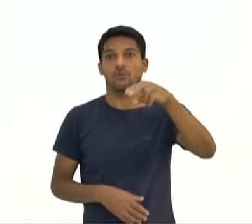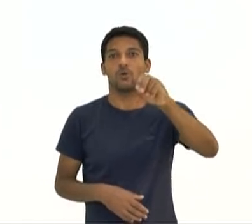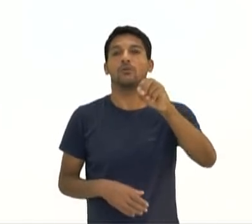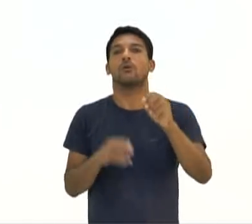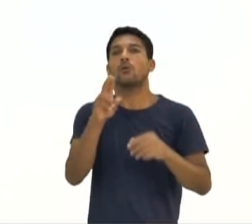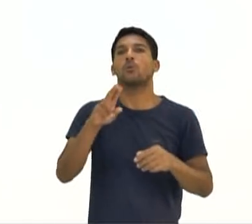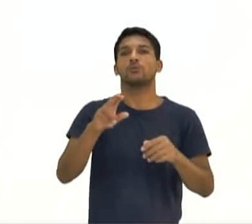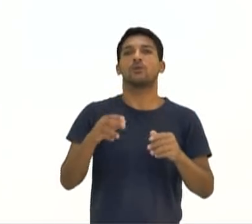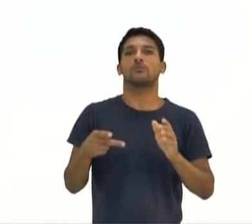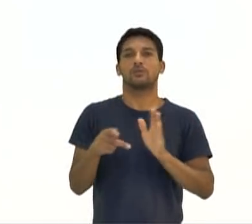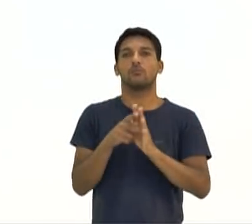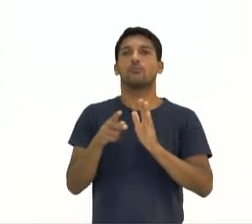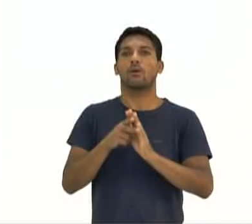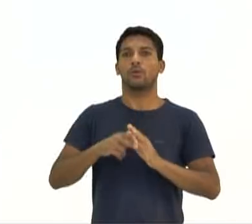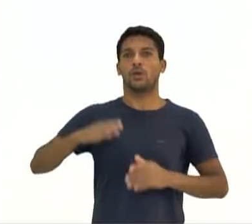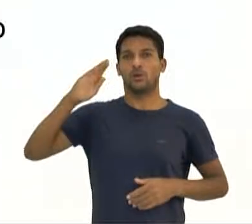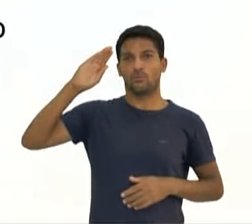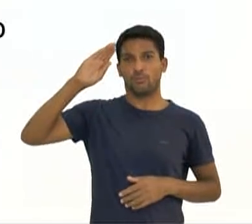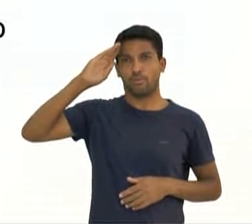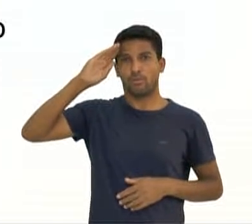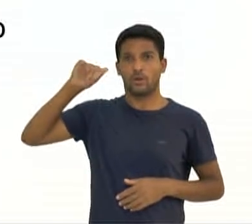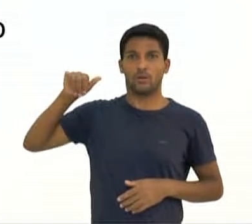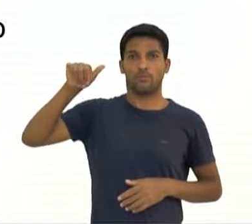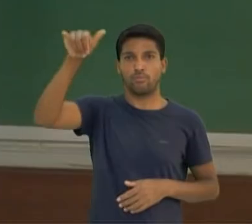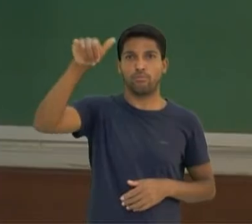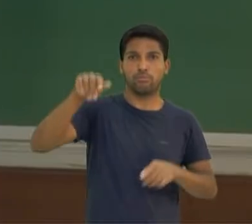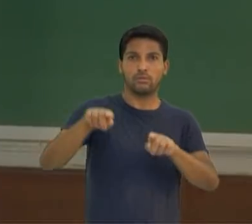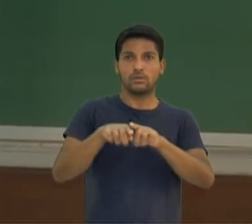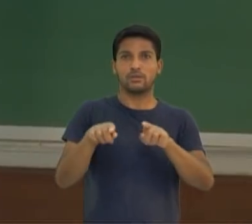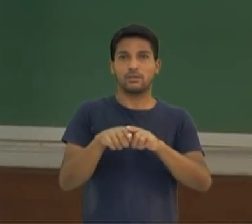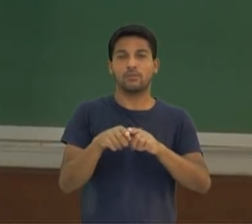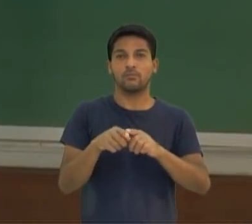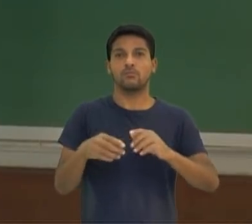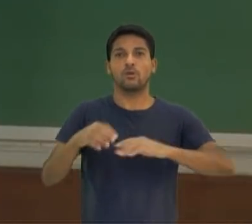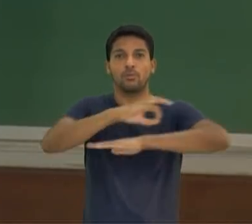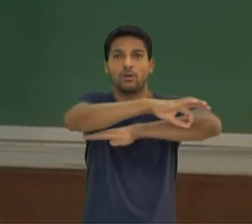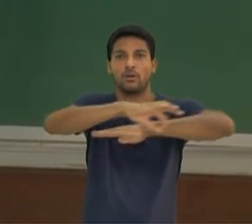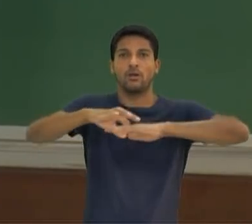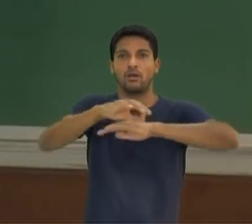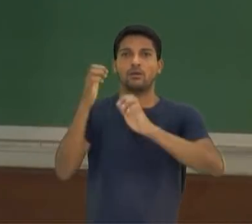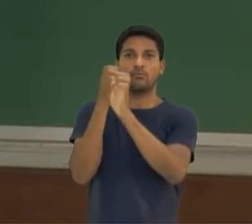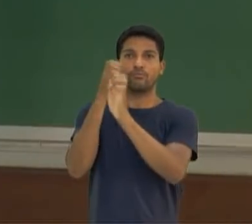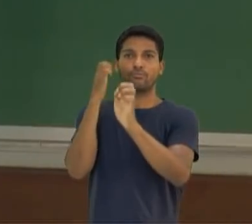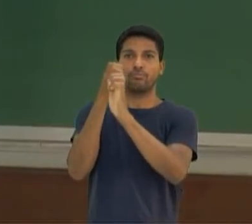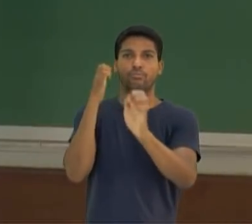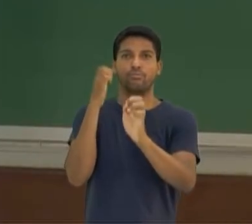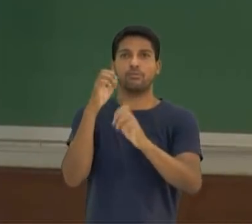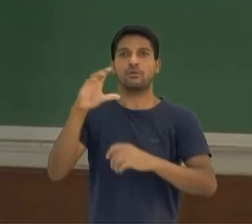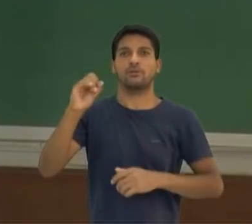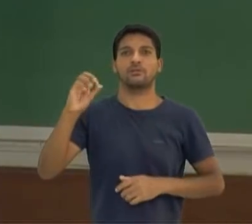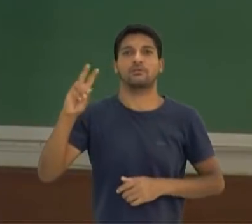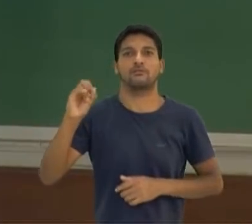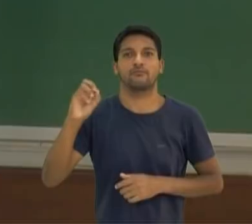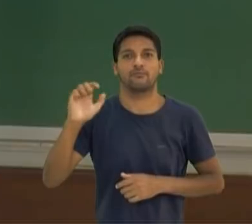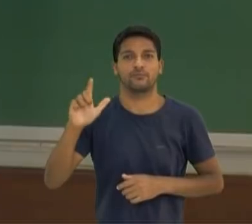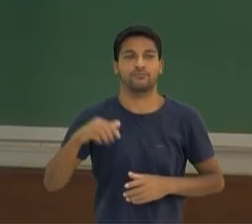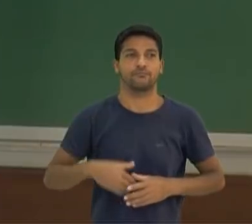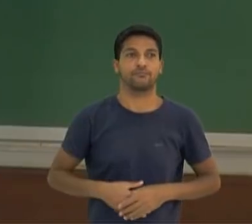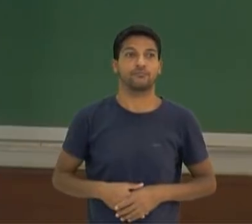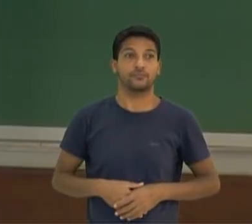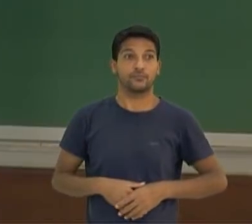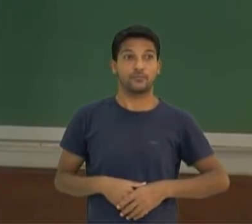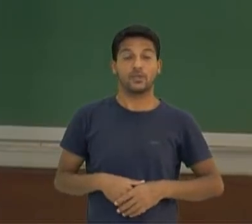aeronáutica, militar, esportiva e na engenharia civil. A importância do carbono, né? Ele é um